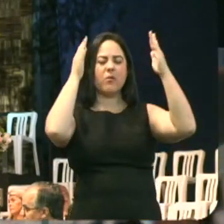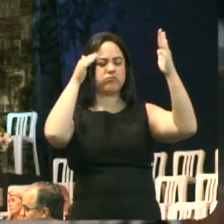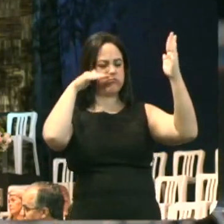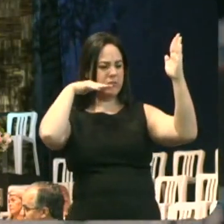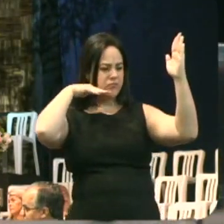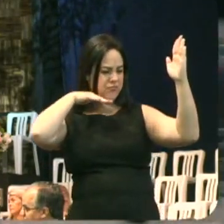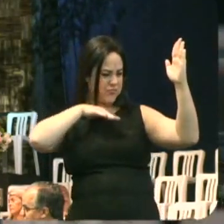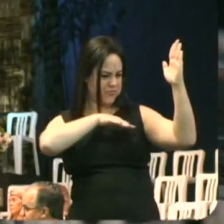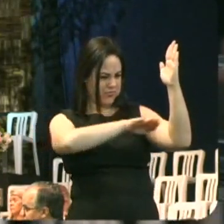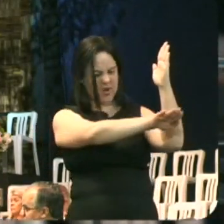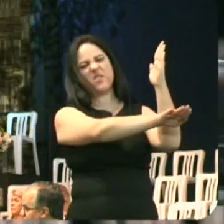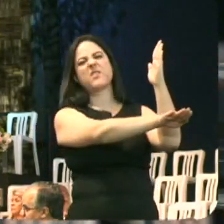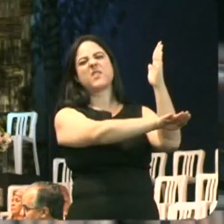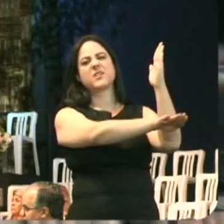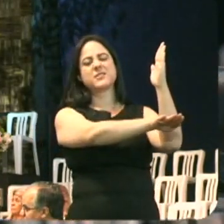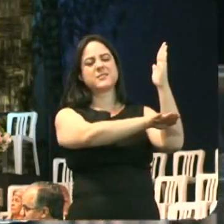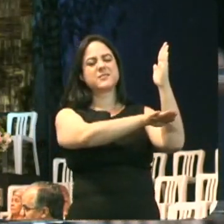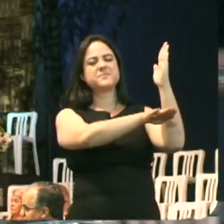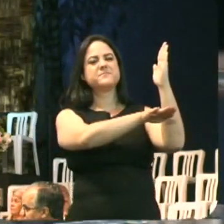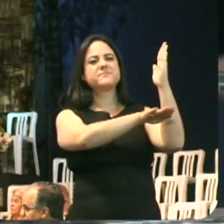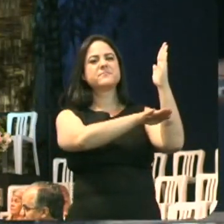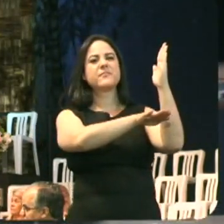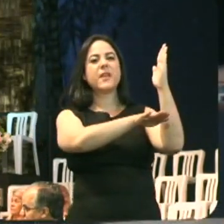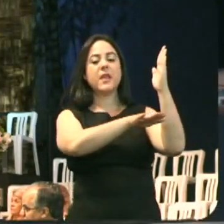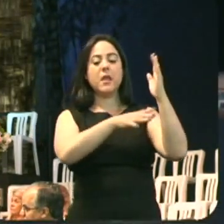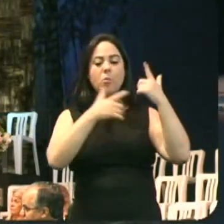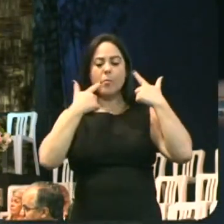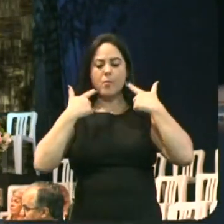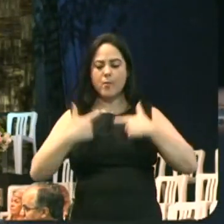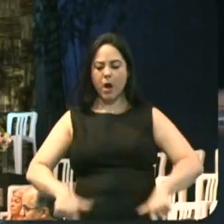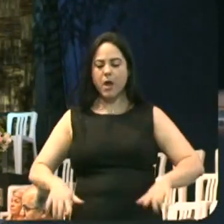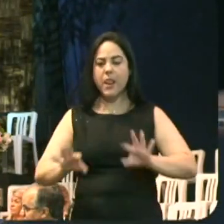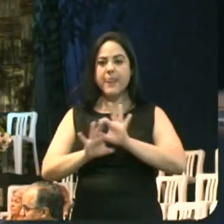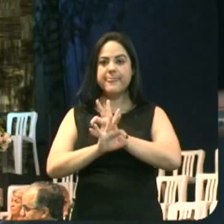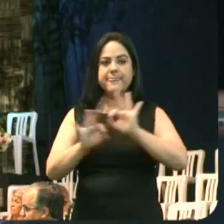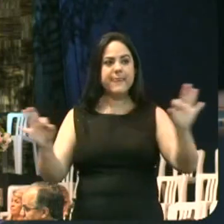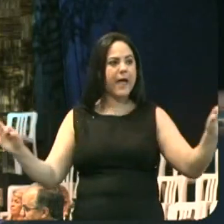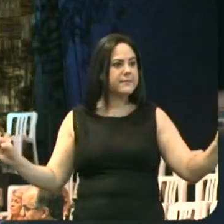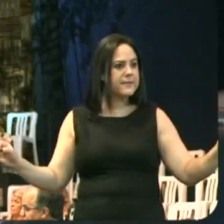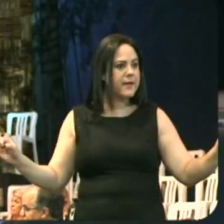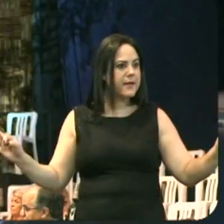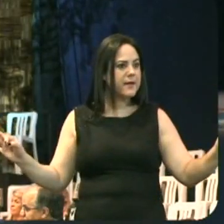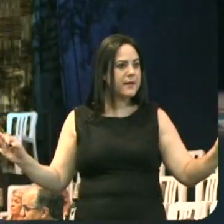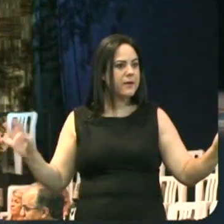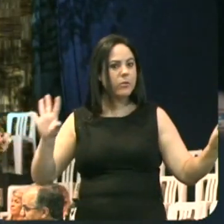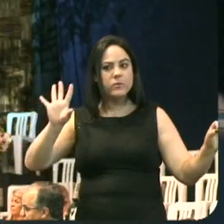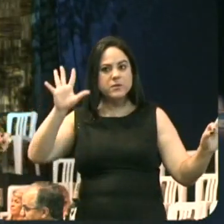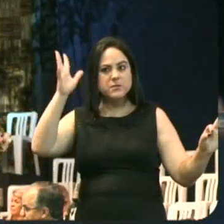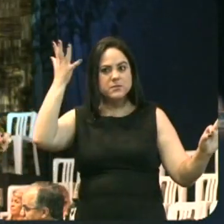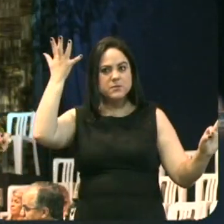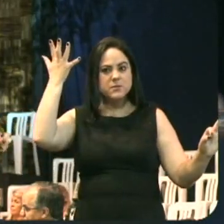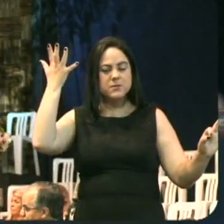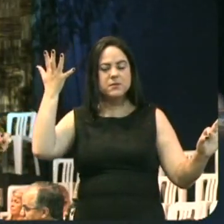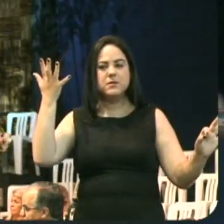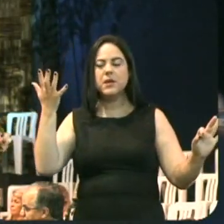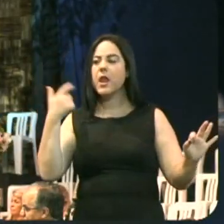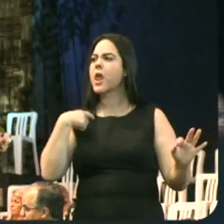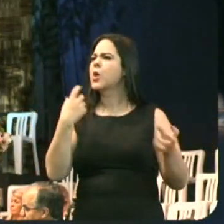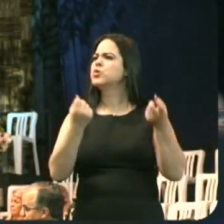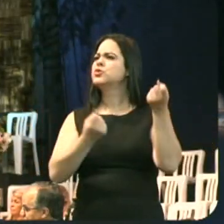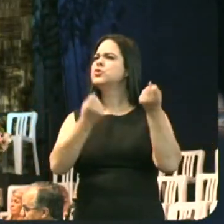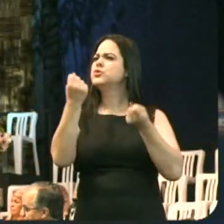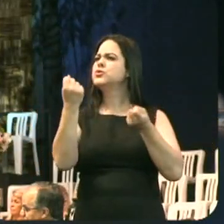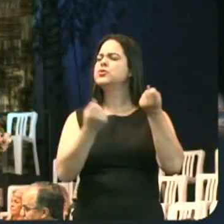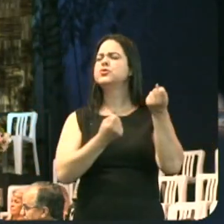ficou completamente destruído e ele saiu ileso, sem um arranhãozinho, tá? E ele disse para mim assim: eu estava dirigindo o